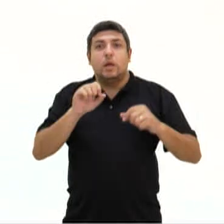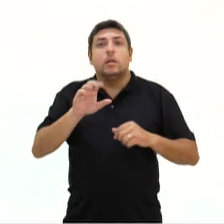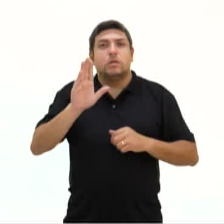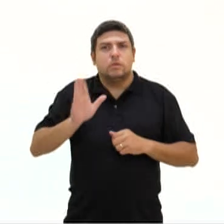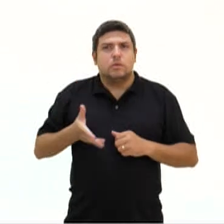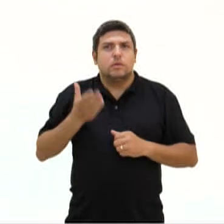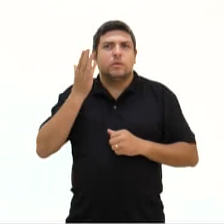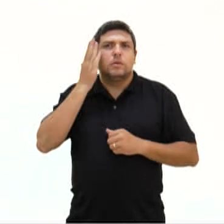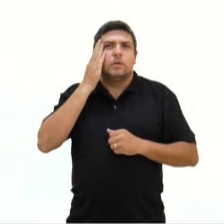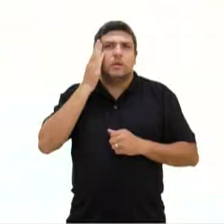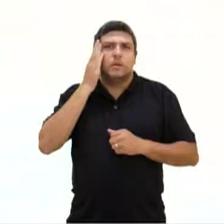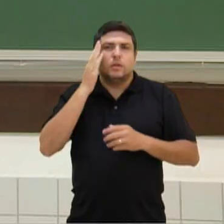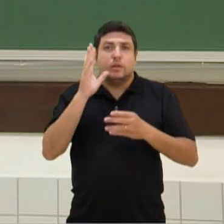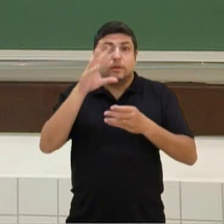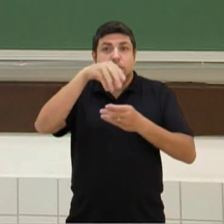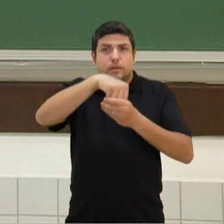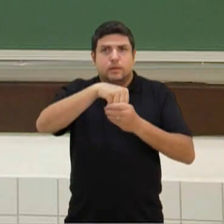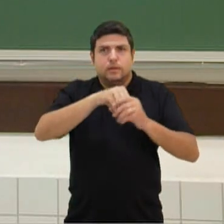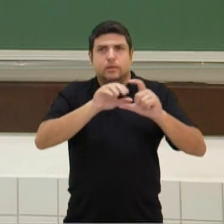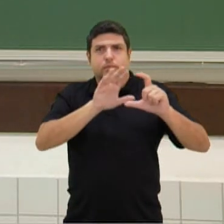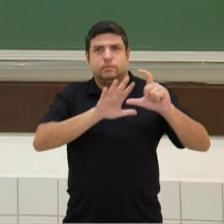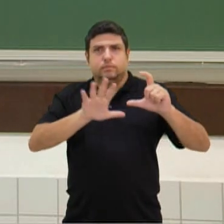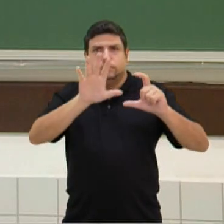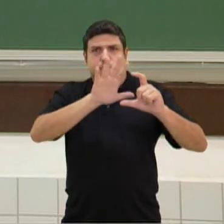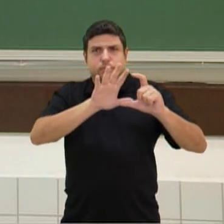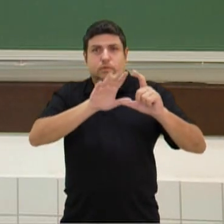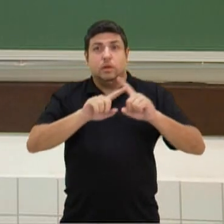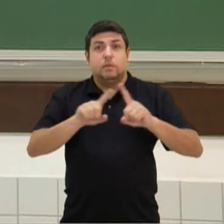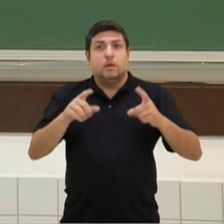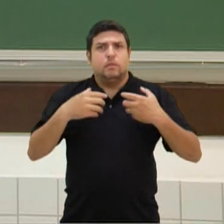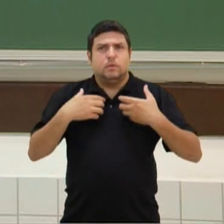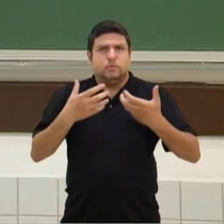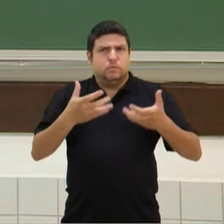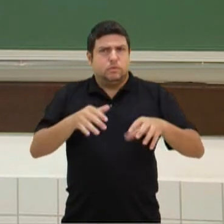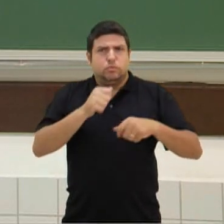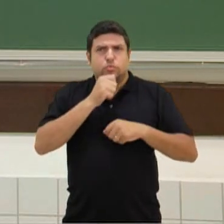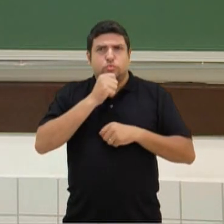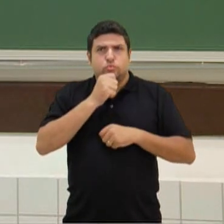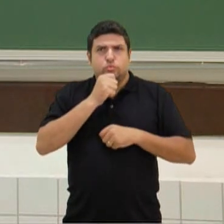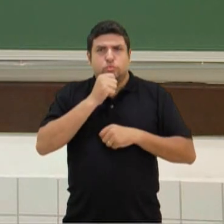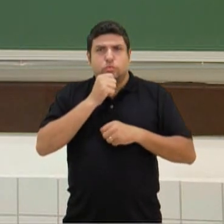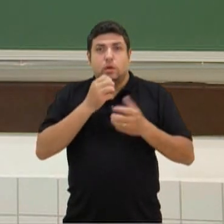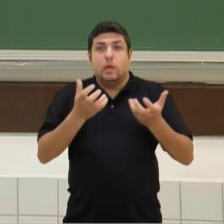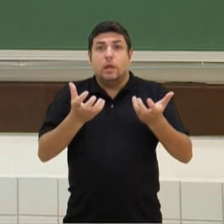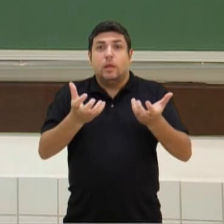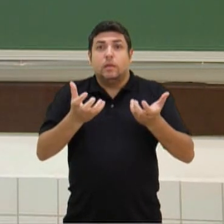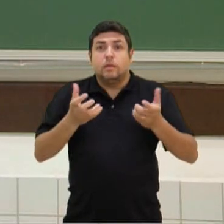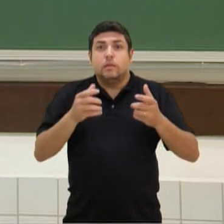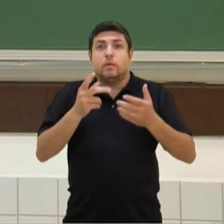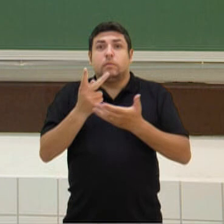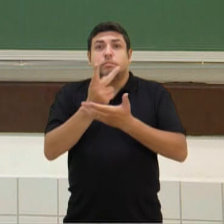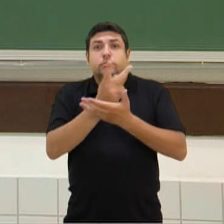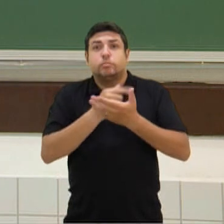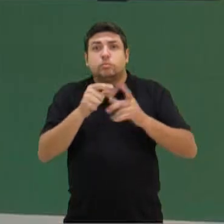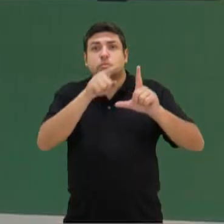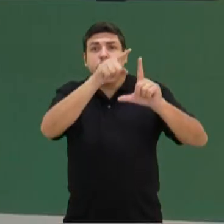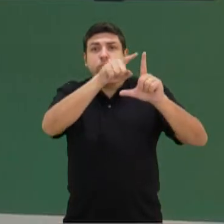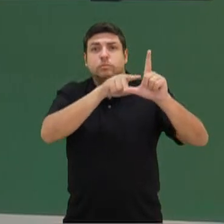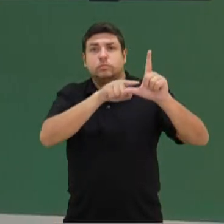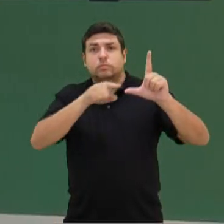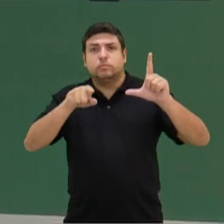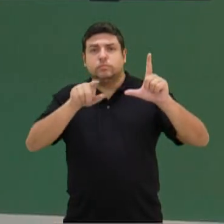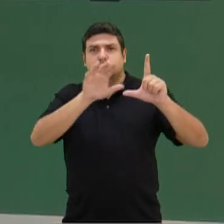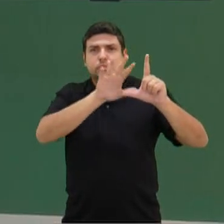pontos internos. Tudo bem, mas eu não estou querendo isso ainda, eu quero a resolução gráfica. Ótimo. Então, para eu